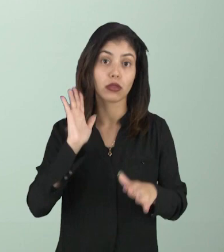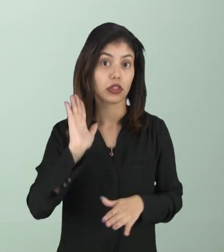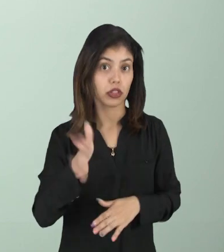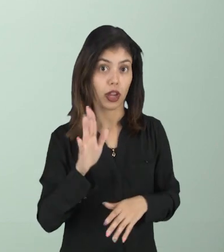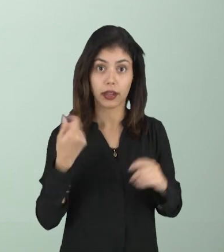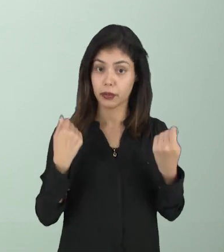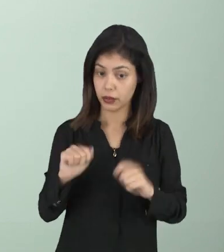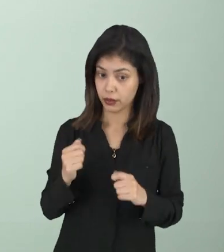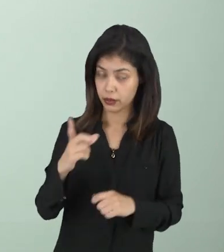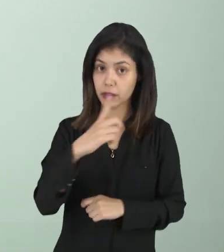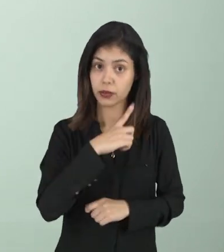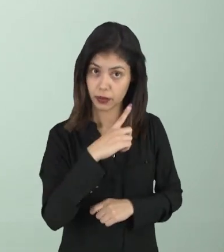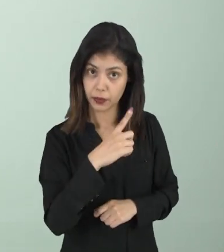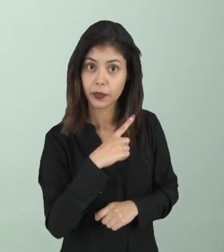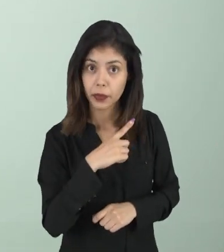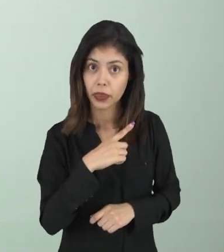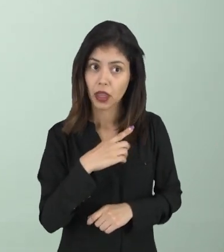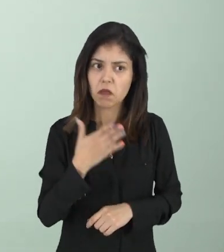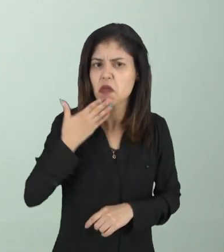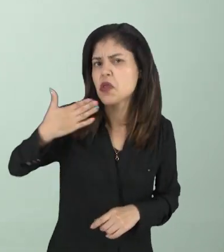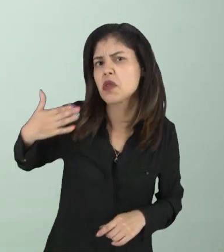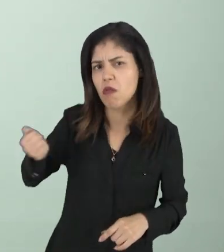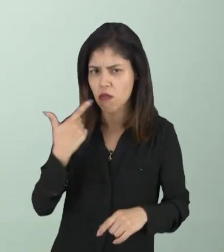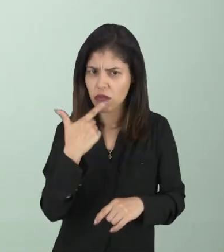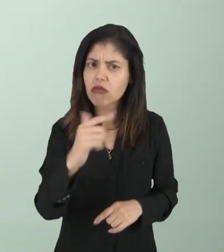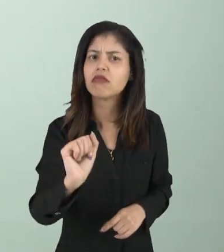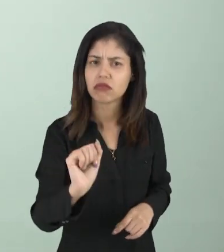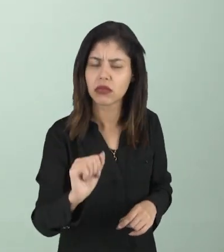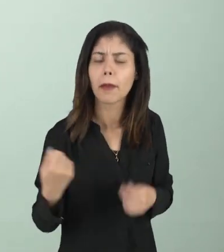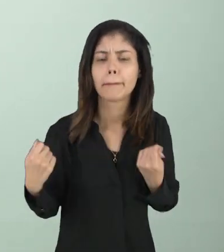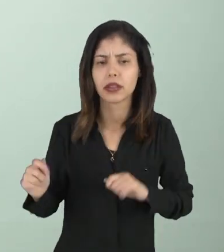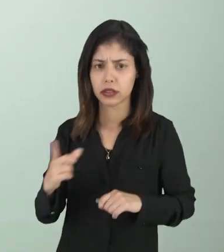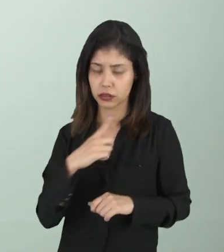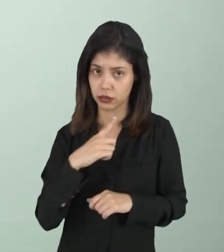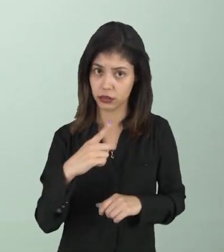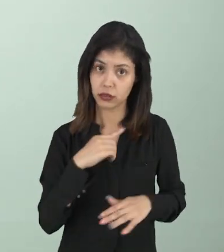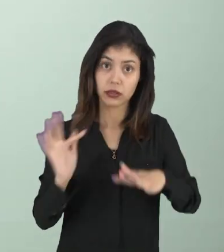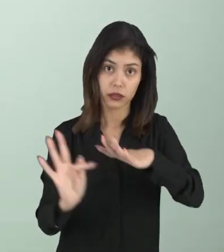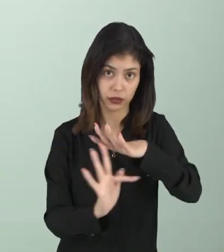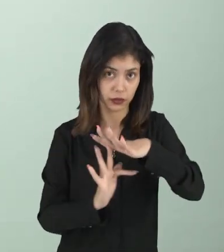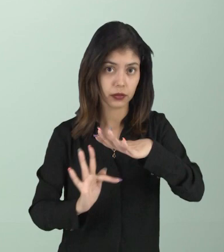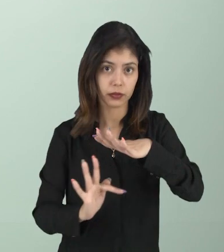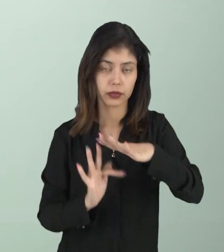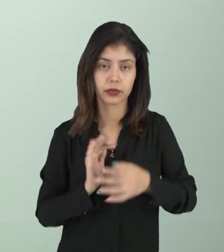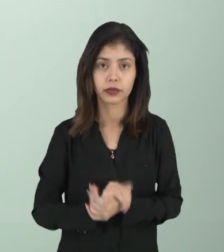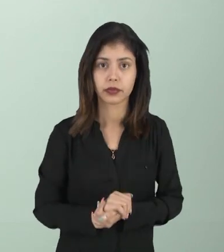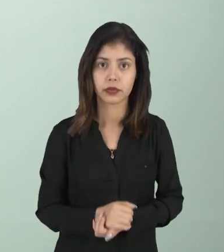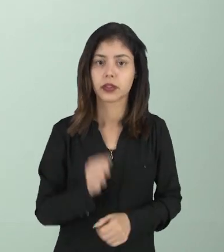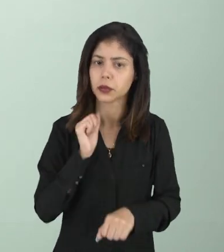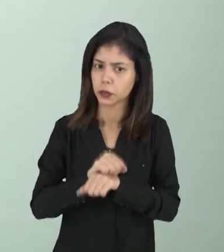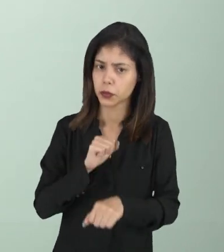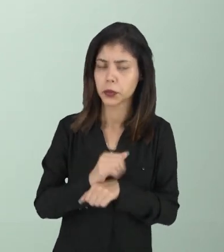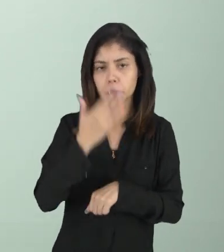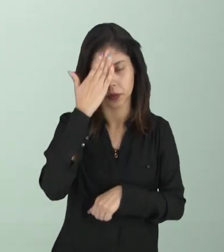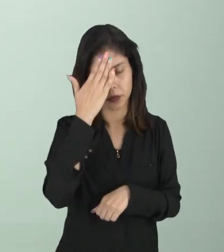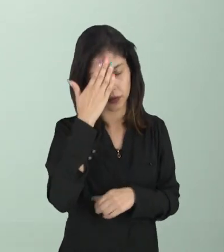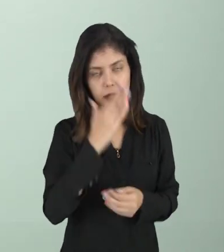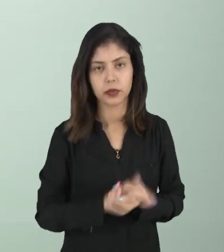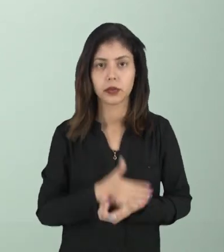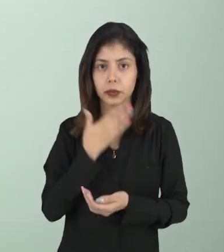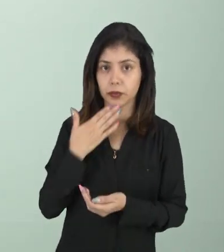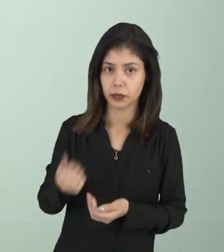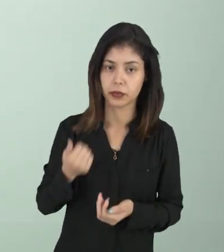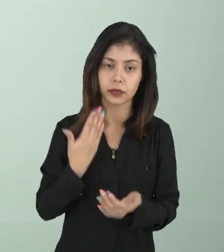em que exige mais elaboração na linguagem, então, linguagem formal. Espero que tenham entendido